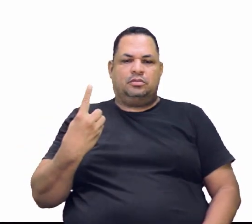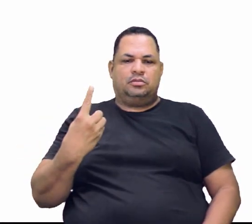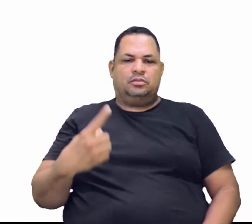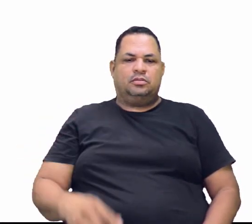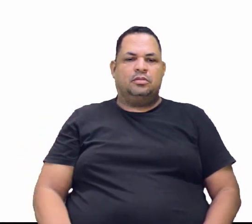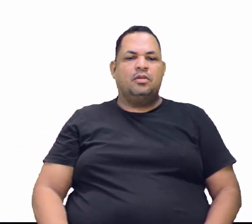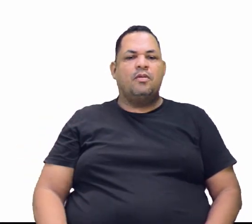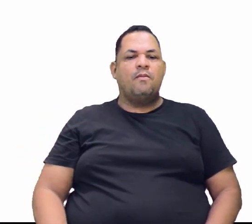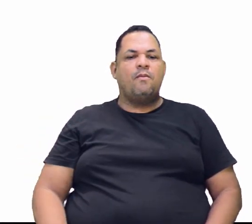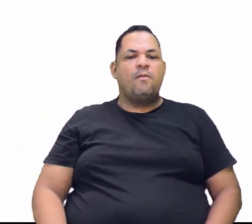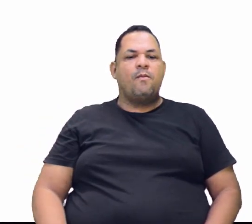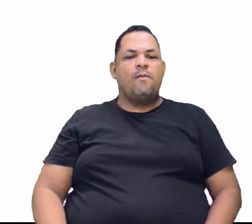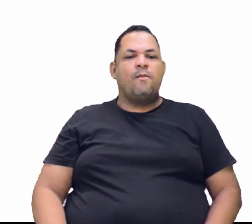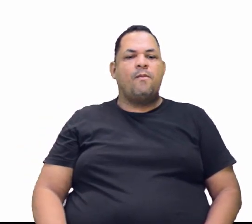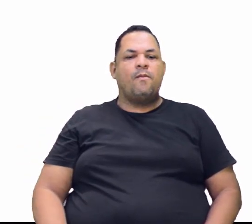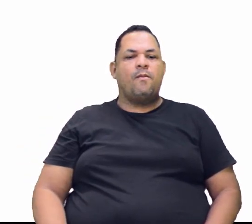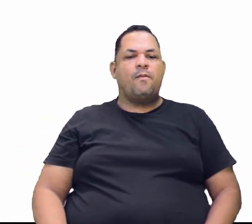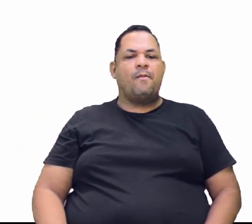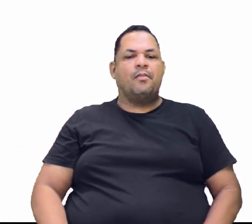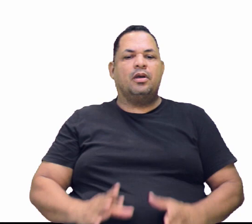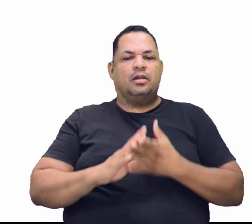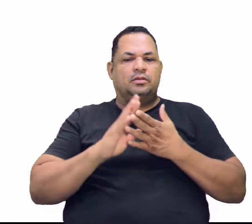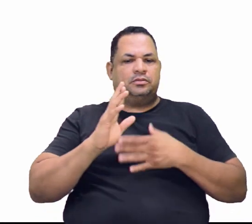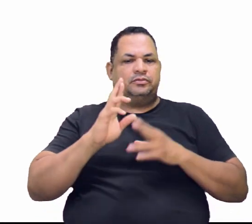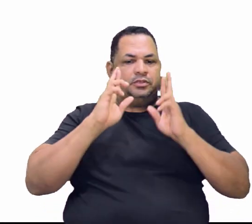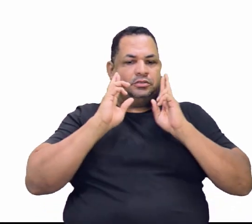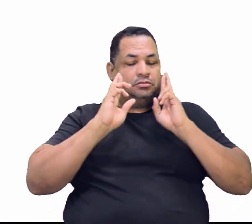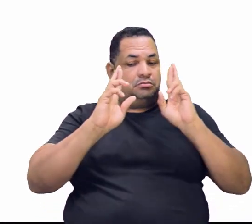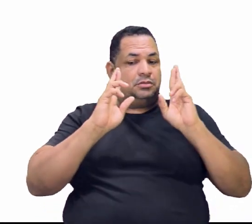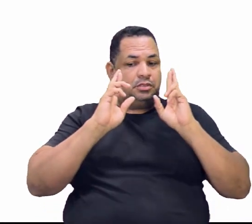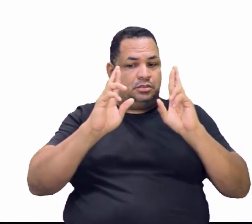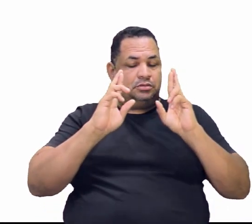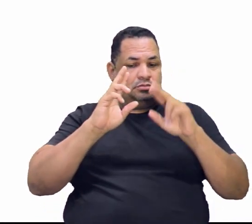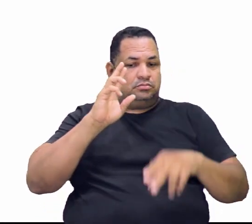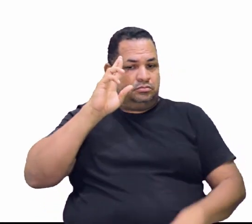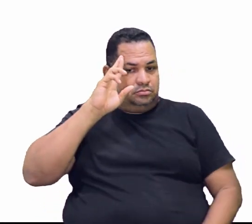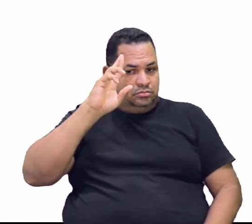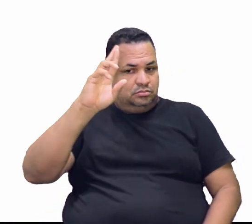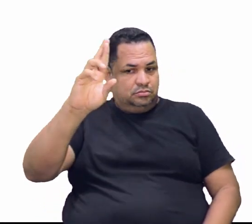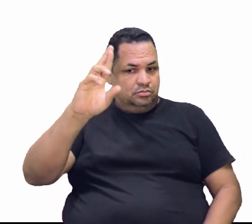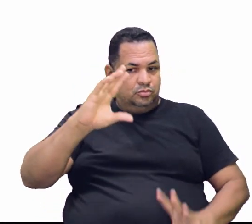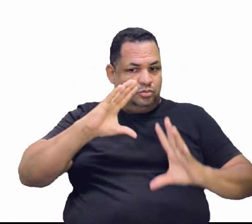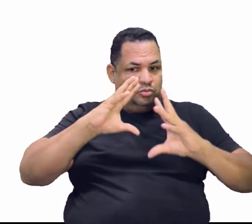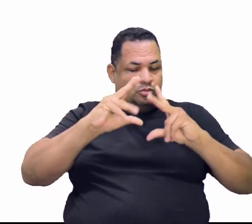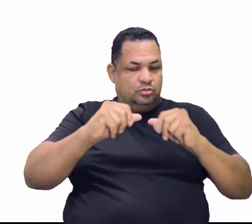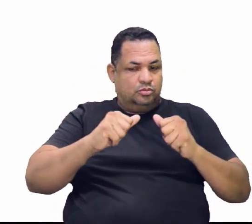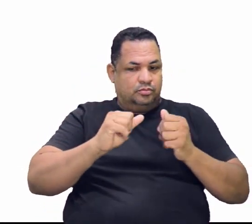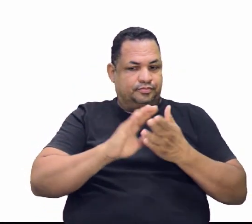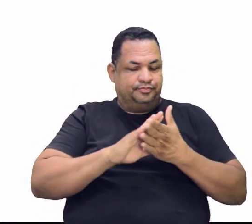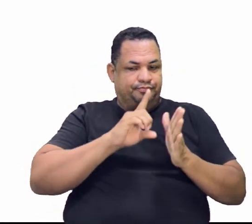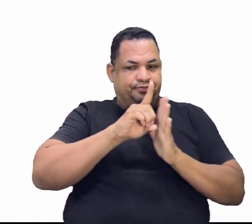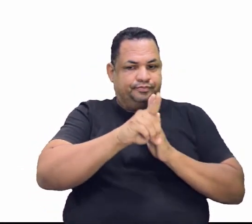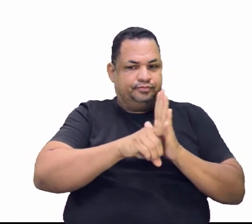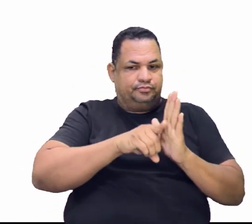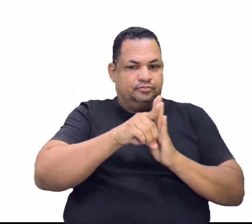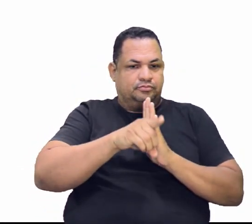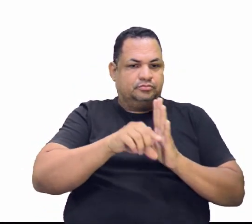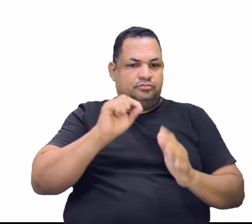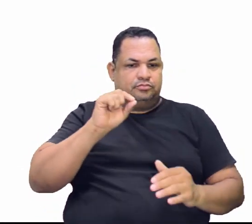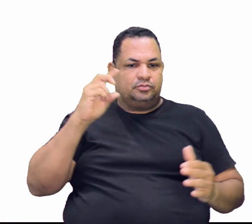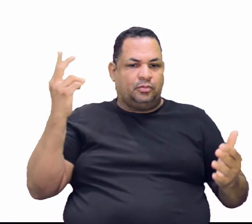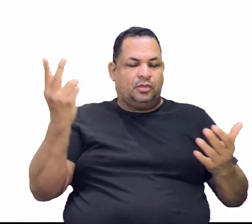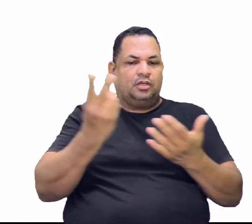diretor da Estrada de Ferro. Agora é ele que vai comandar tudo que pertence à